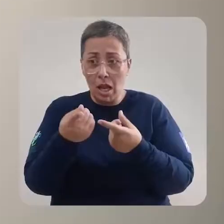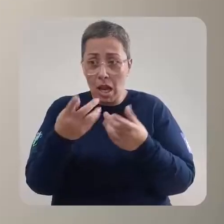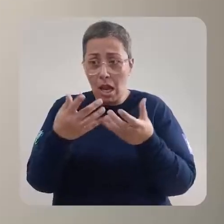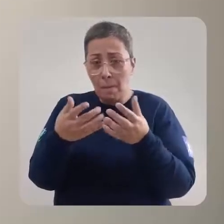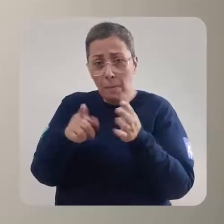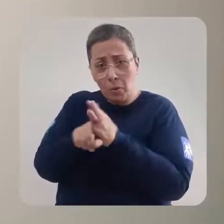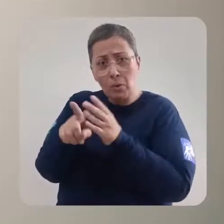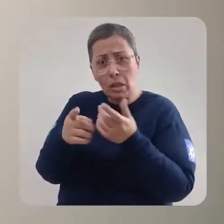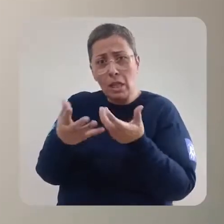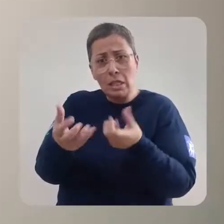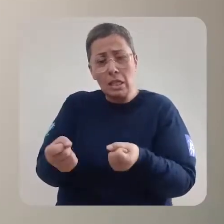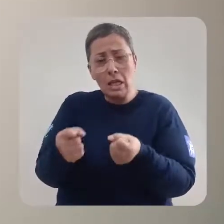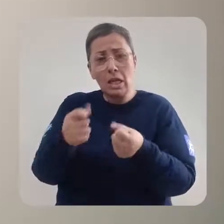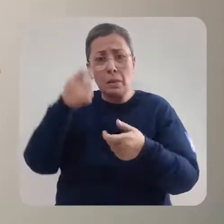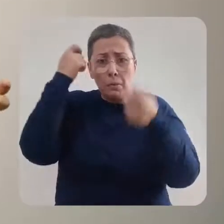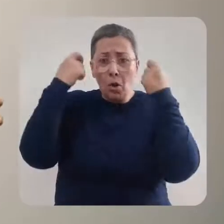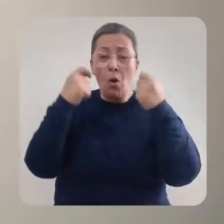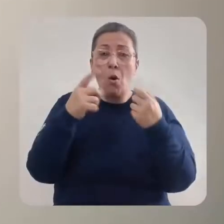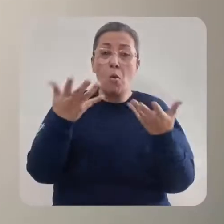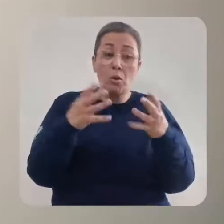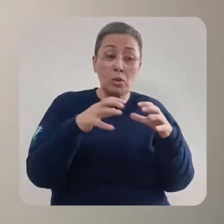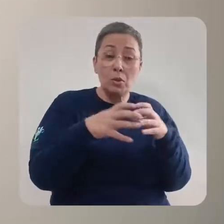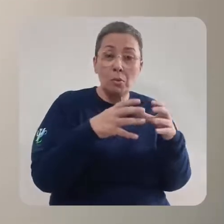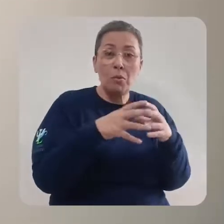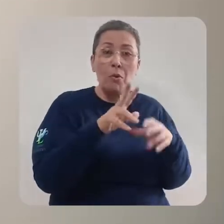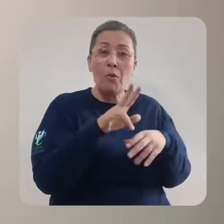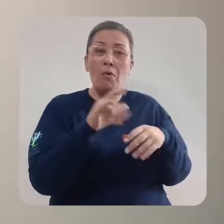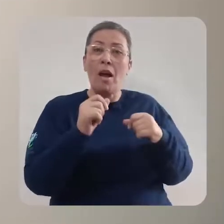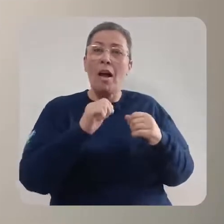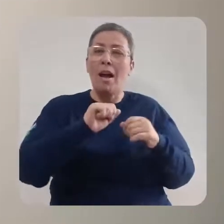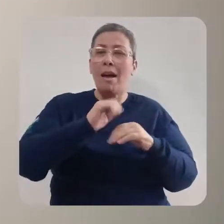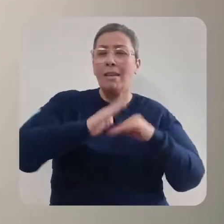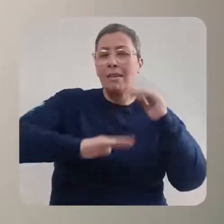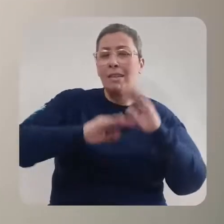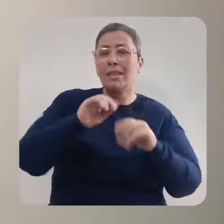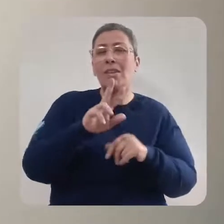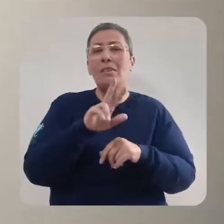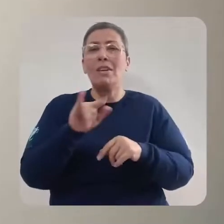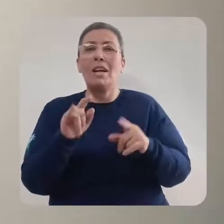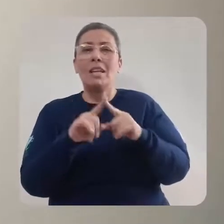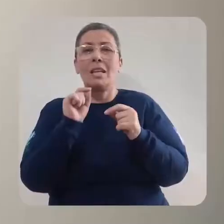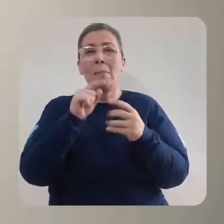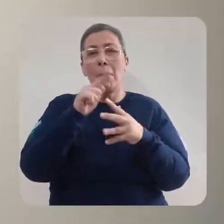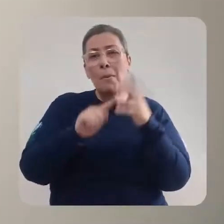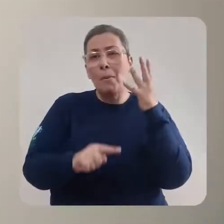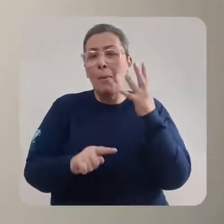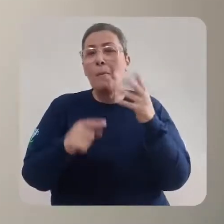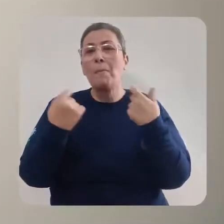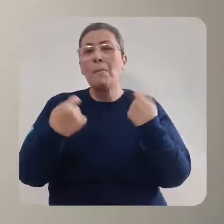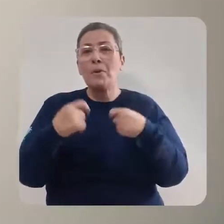cabelo. Ah, turma, olha, hoje nós vamos fazer essa atividade. Nessa atividade nós temos alguns